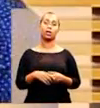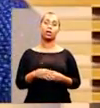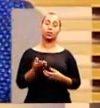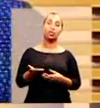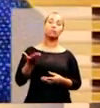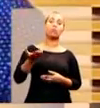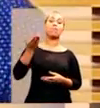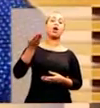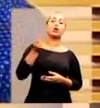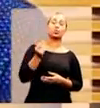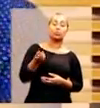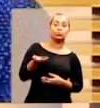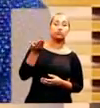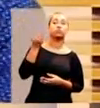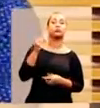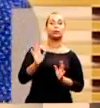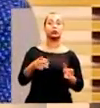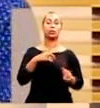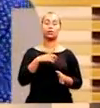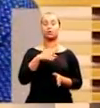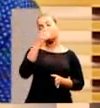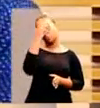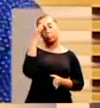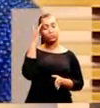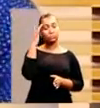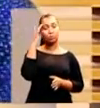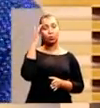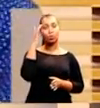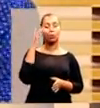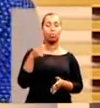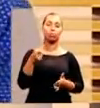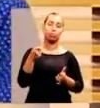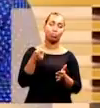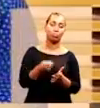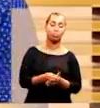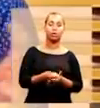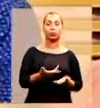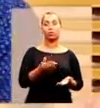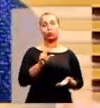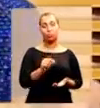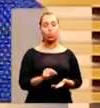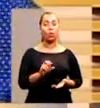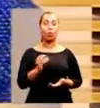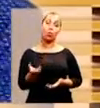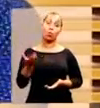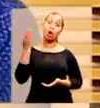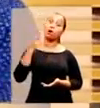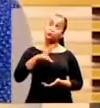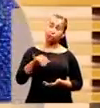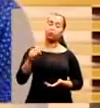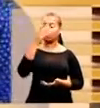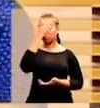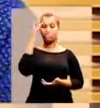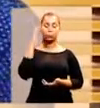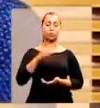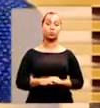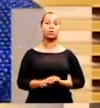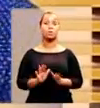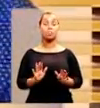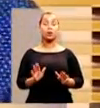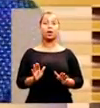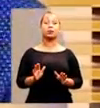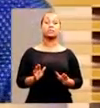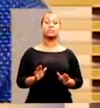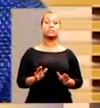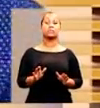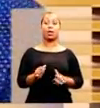um pouco mais o valor do ingresso, porque ele já tem aquele público dele cobrando baixo ou alto, vai vir.